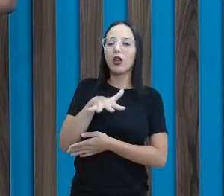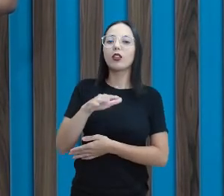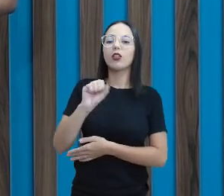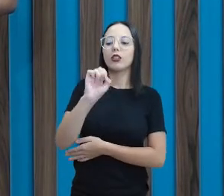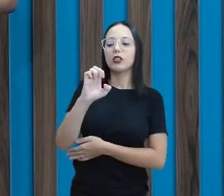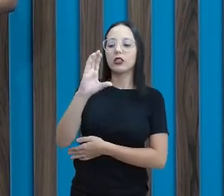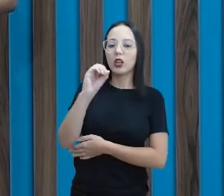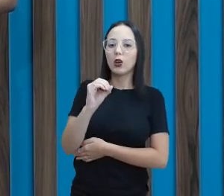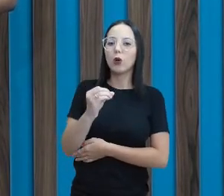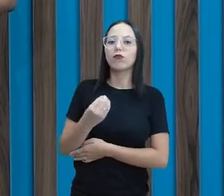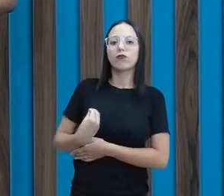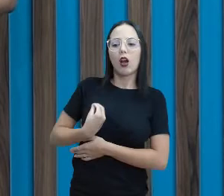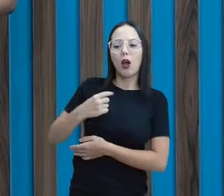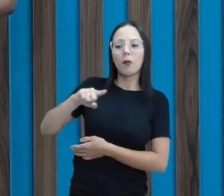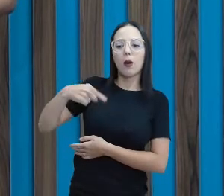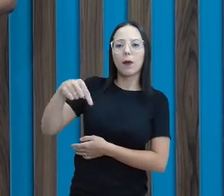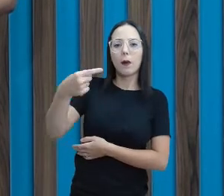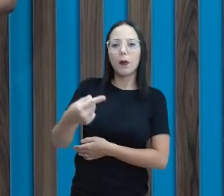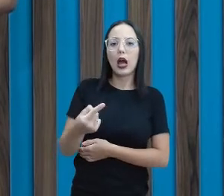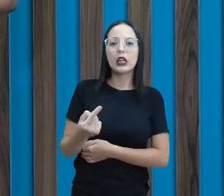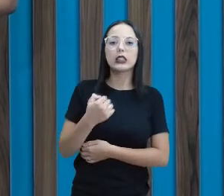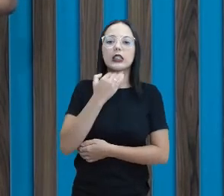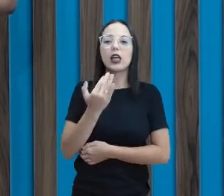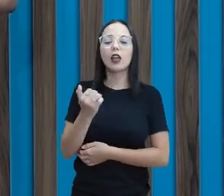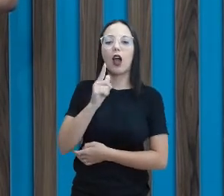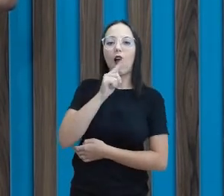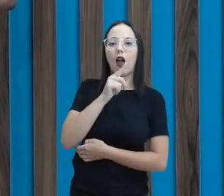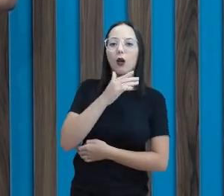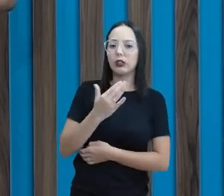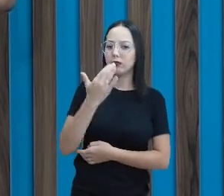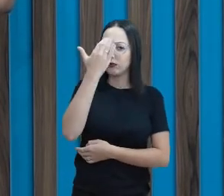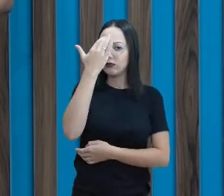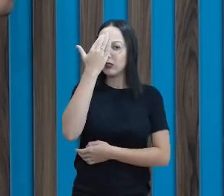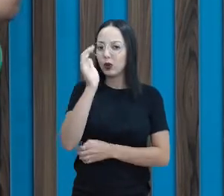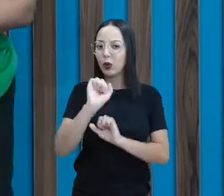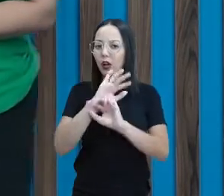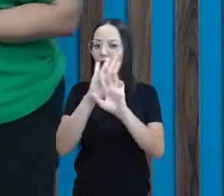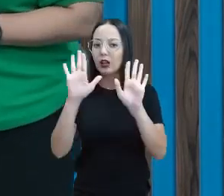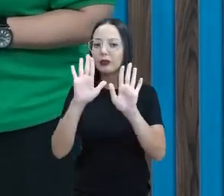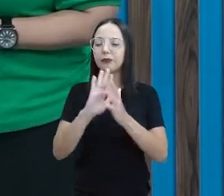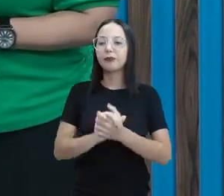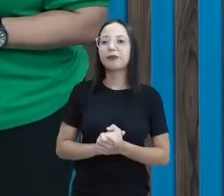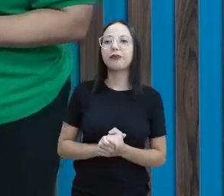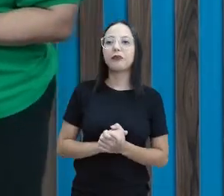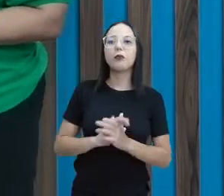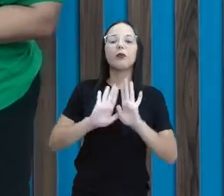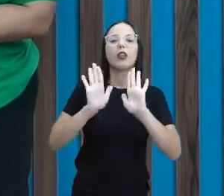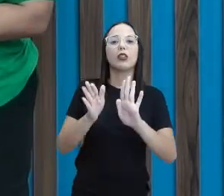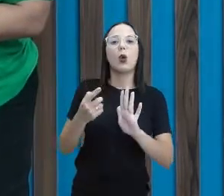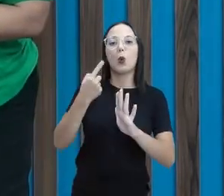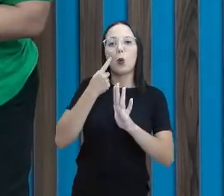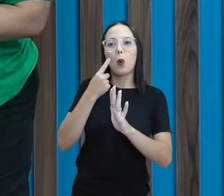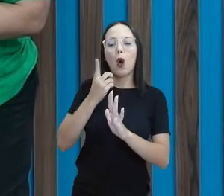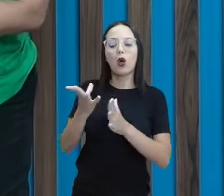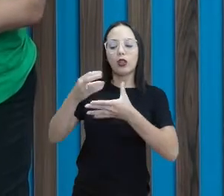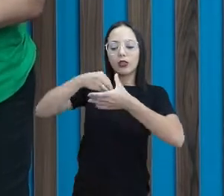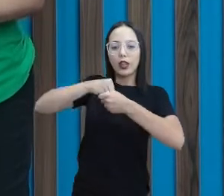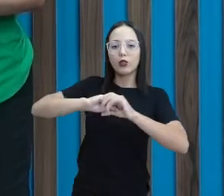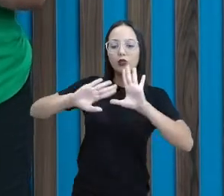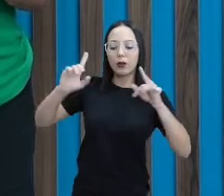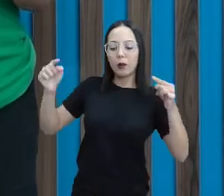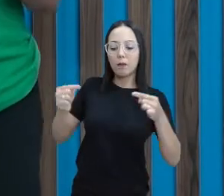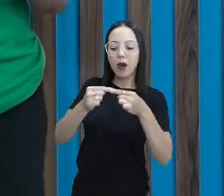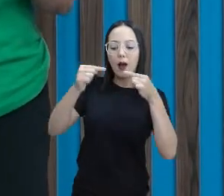seco, dure mais tempo sem água. Entenderam isso? Pronto. Então, depois que coloca-se no organismo,